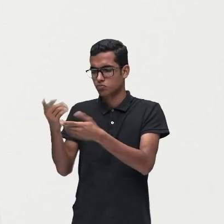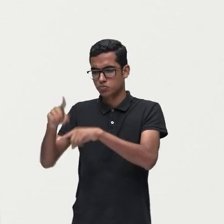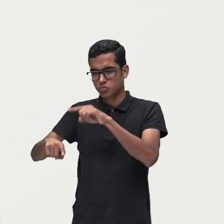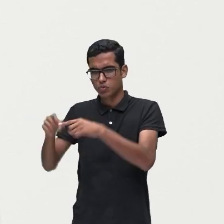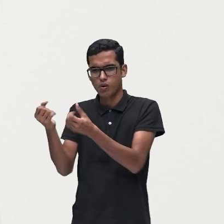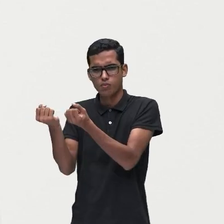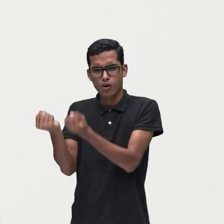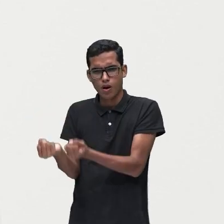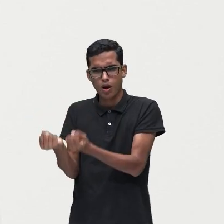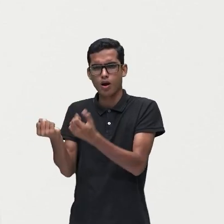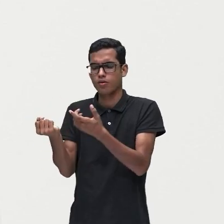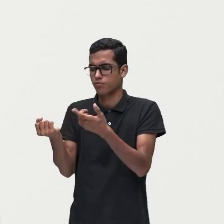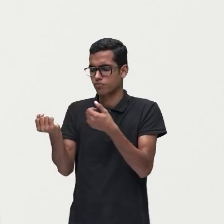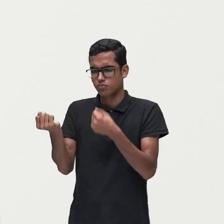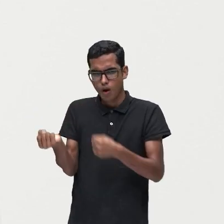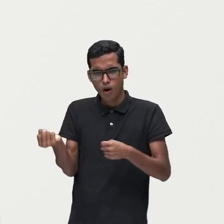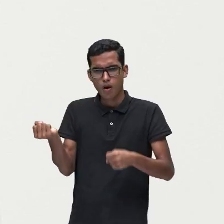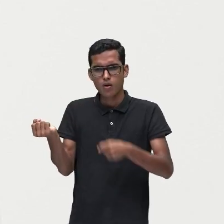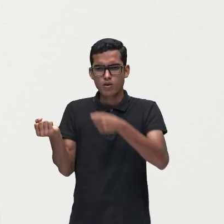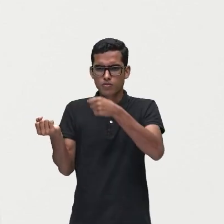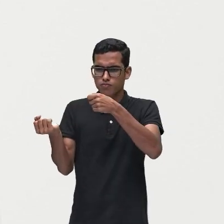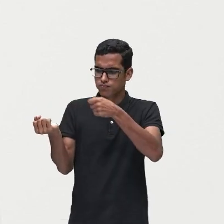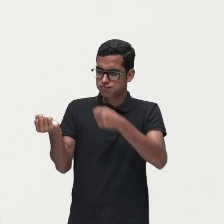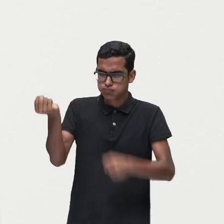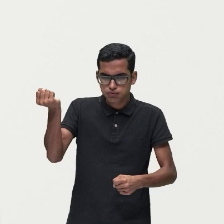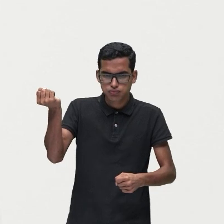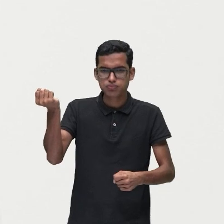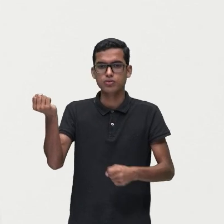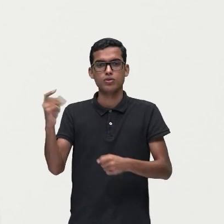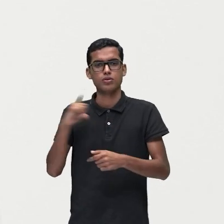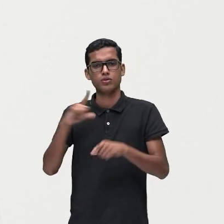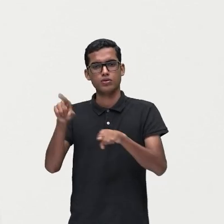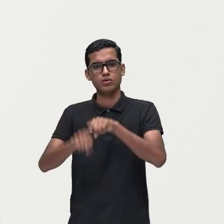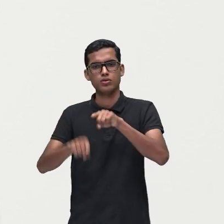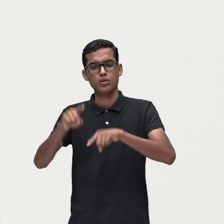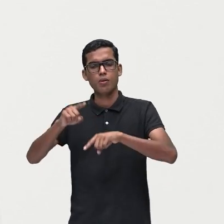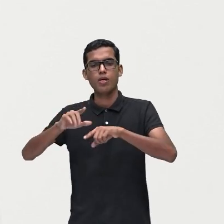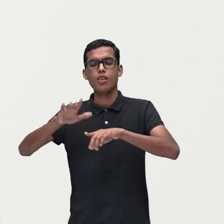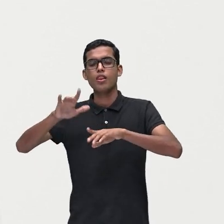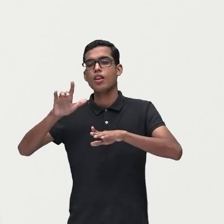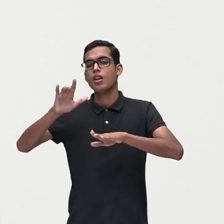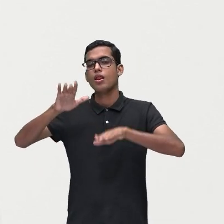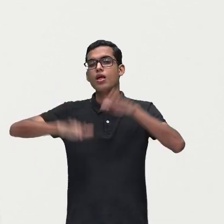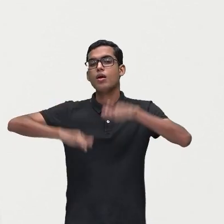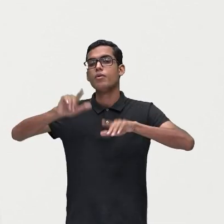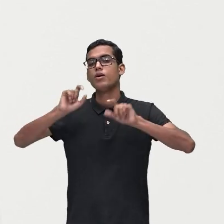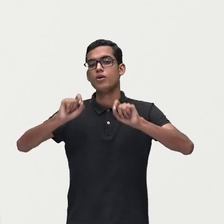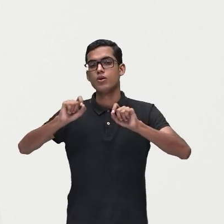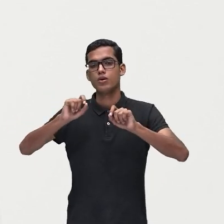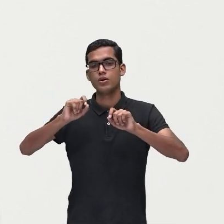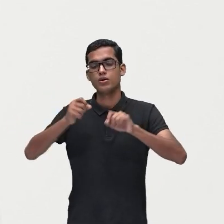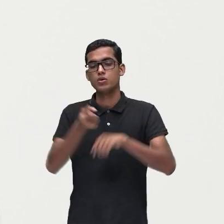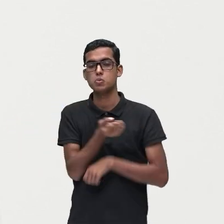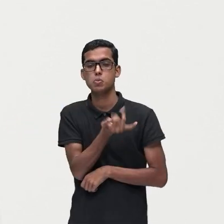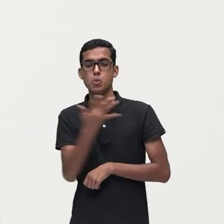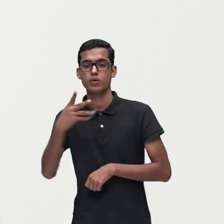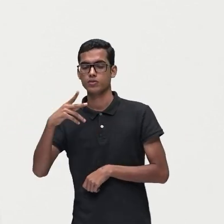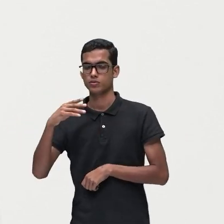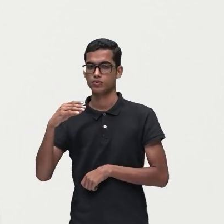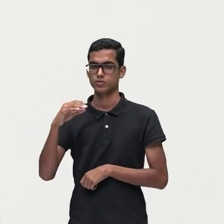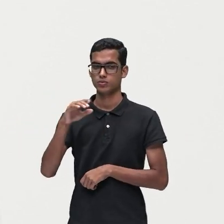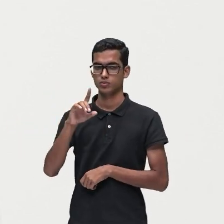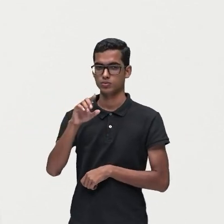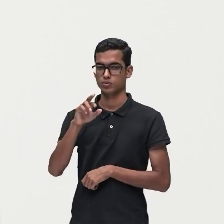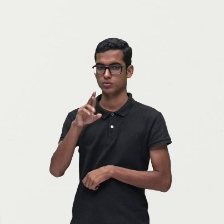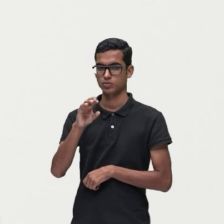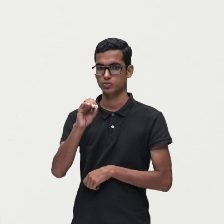meio de um sistema de polias dependerá do número de roldanas